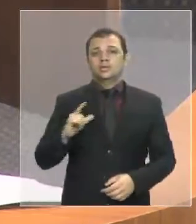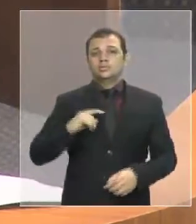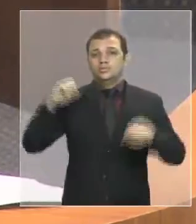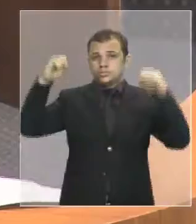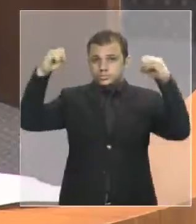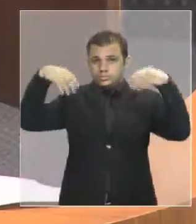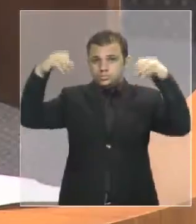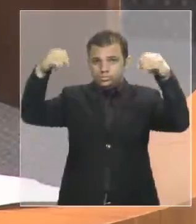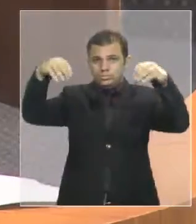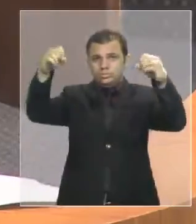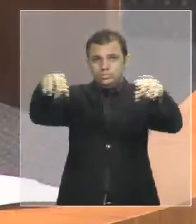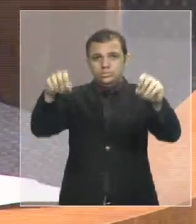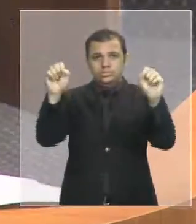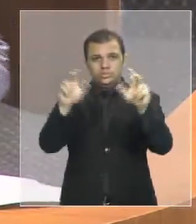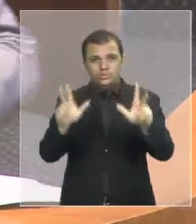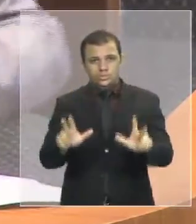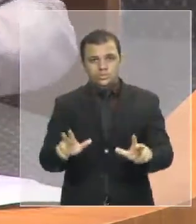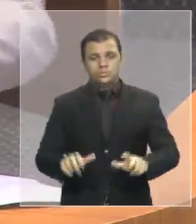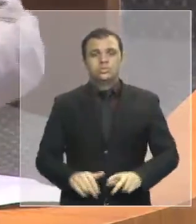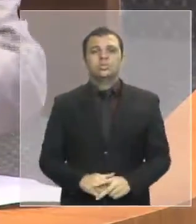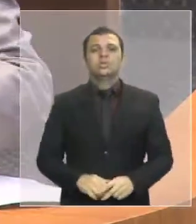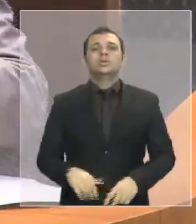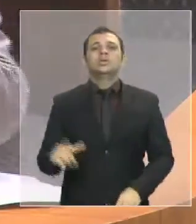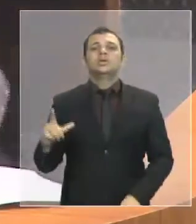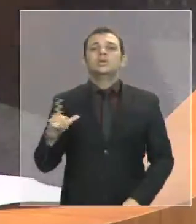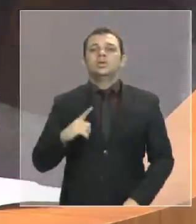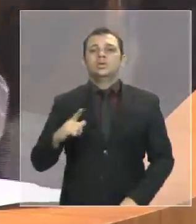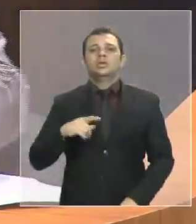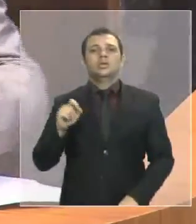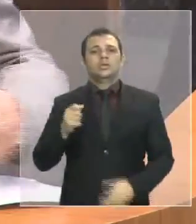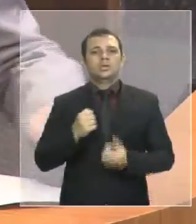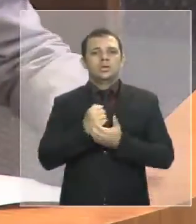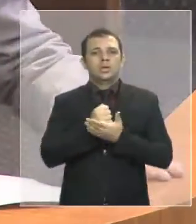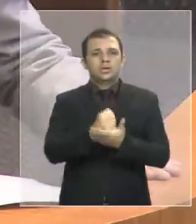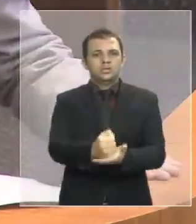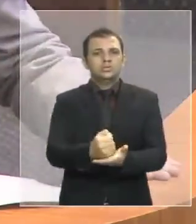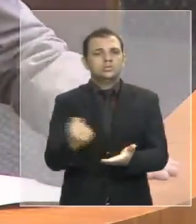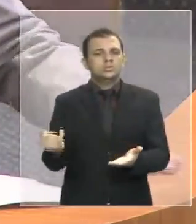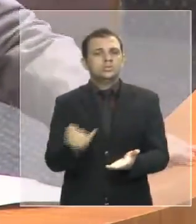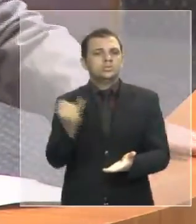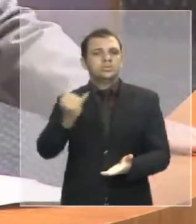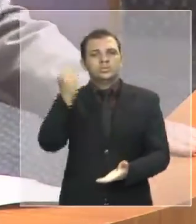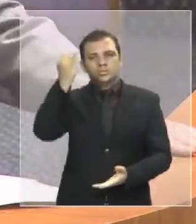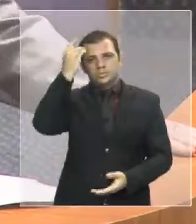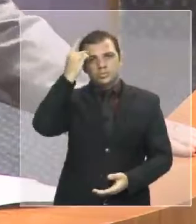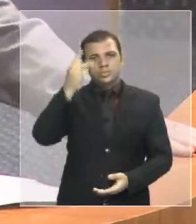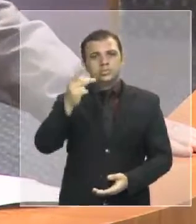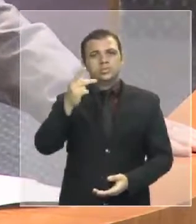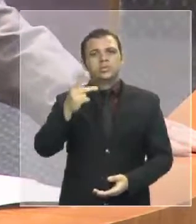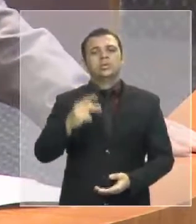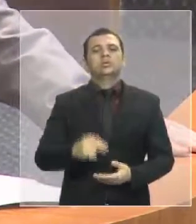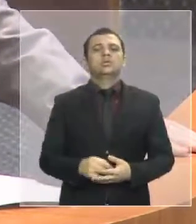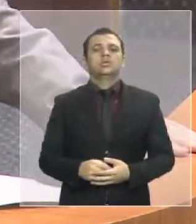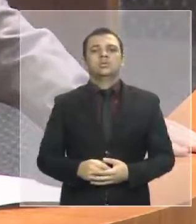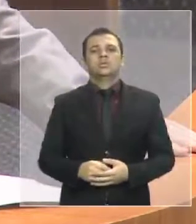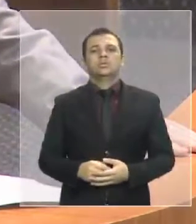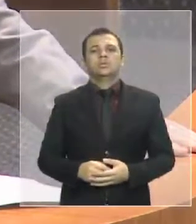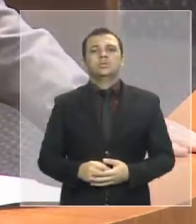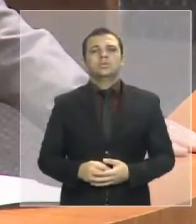pública uma contribuição importante na questão